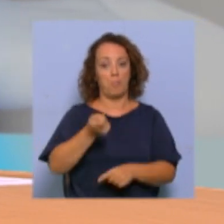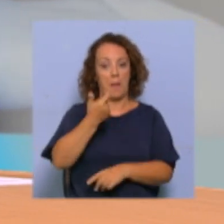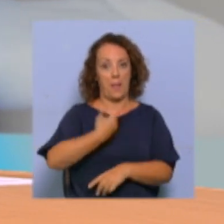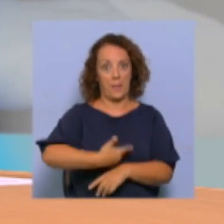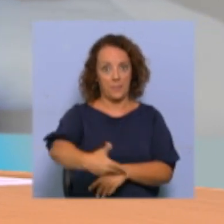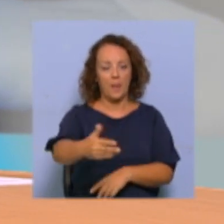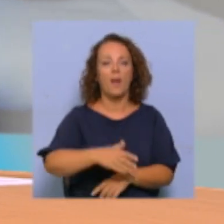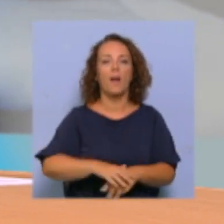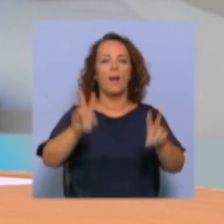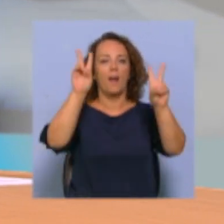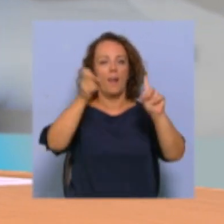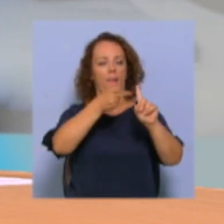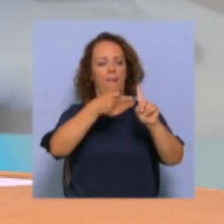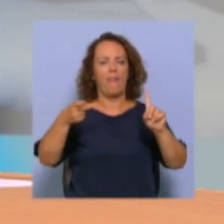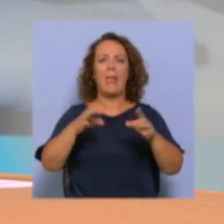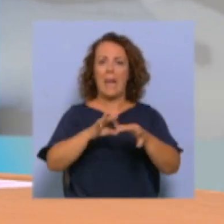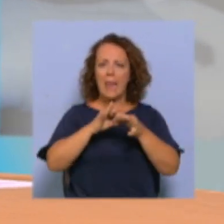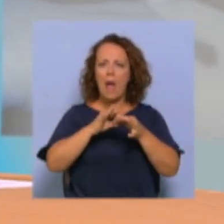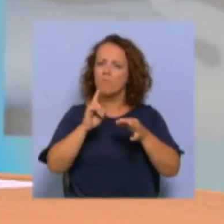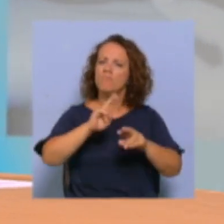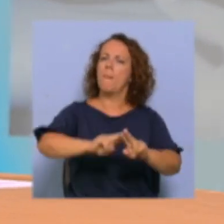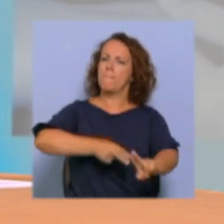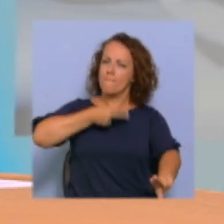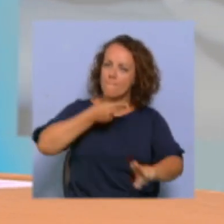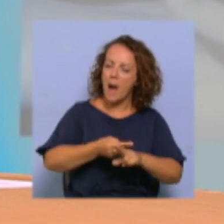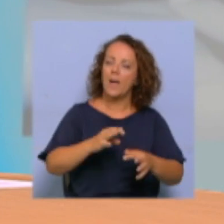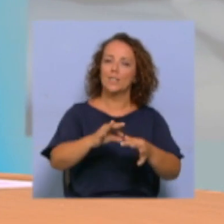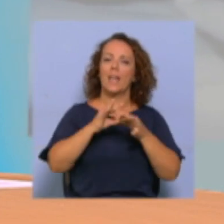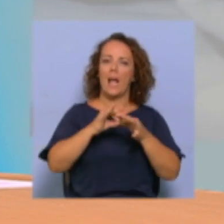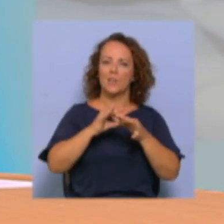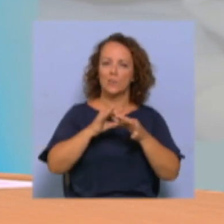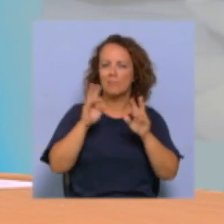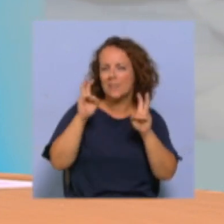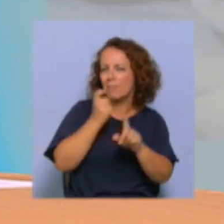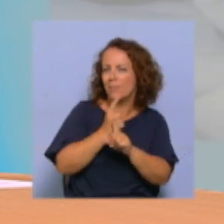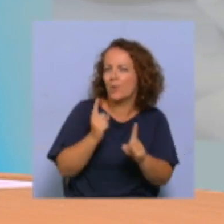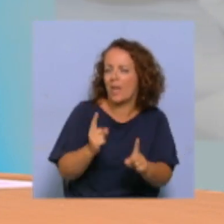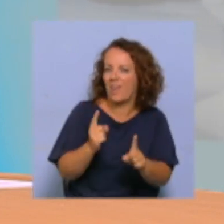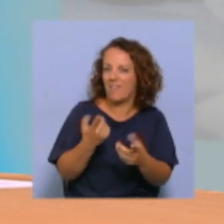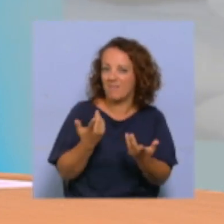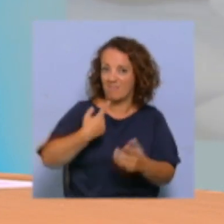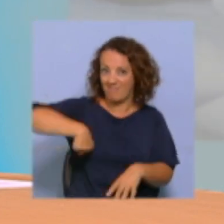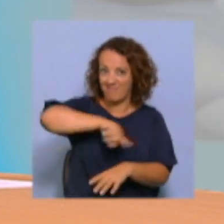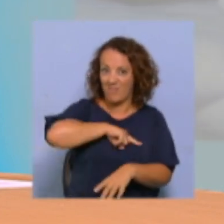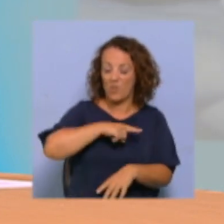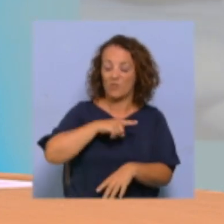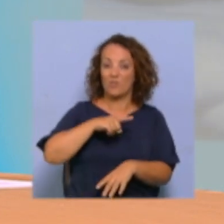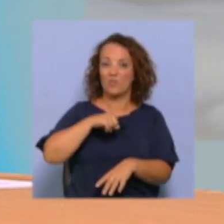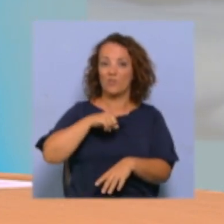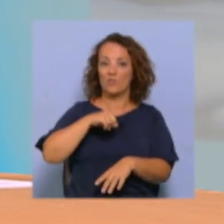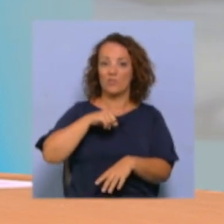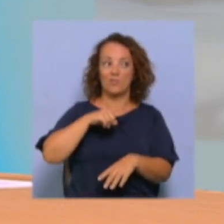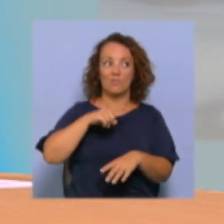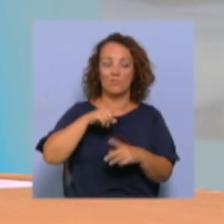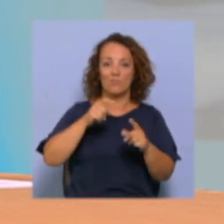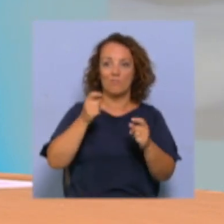do que ligados, porque este tema tem a ver com o facto de estarmos tão, digamos, sintonizados e